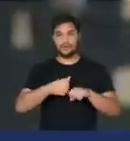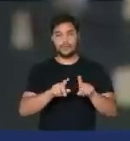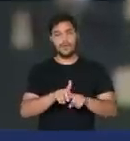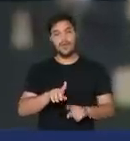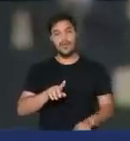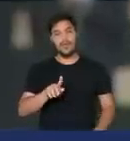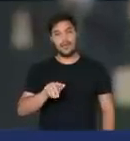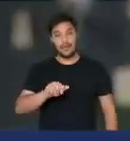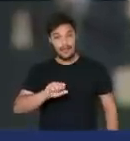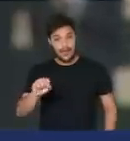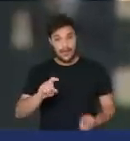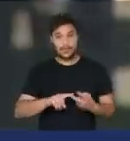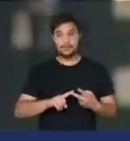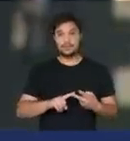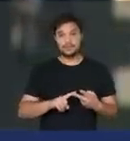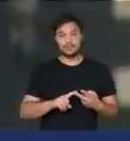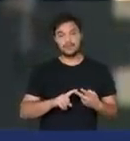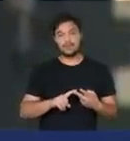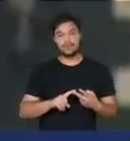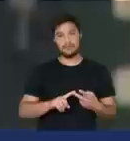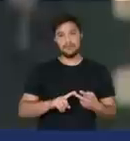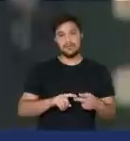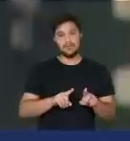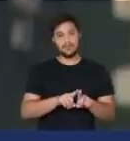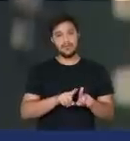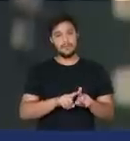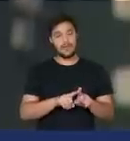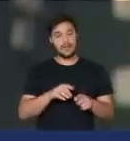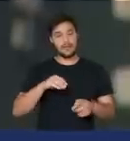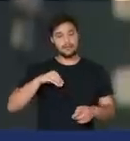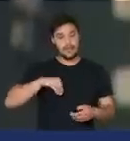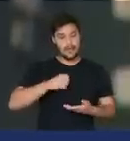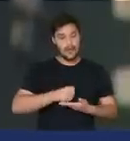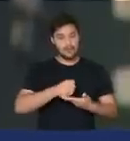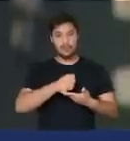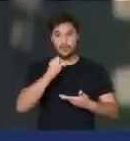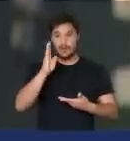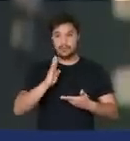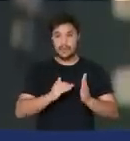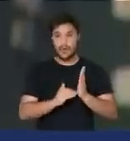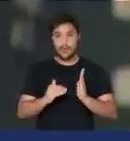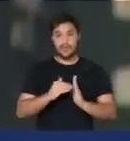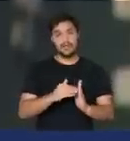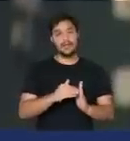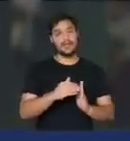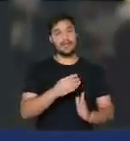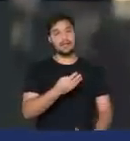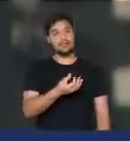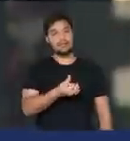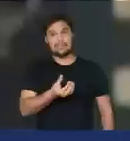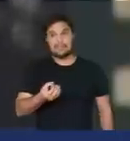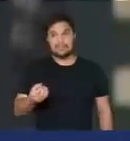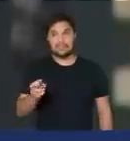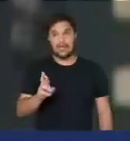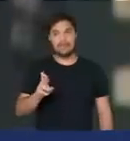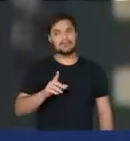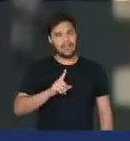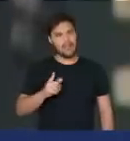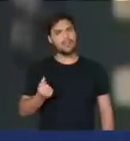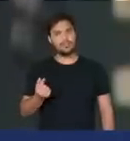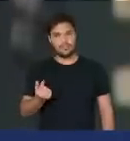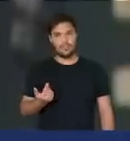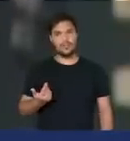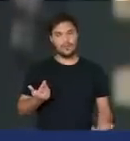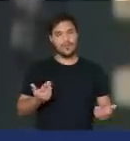Gás e para a ampliação do Auxílio Brasil de R$ 400 para R$ 600, tem saldo dos recursos